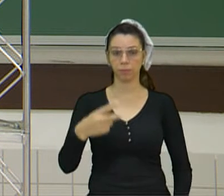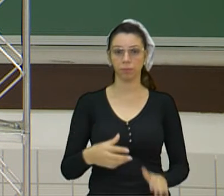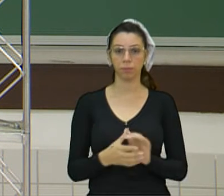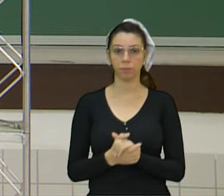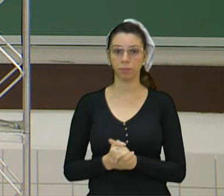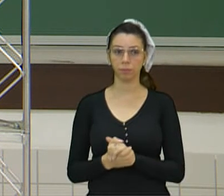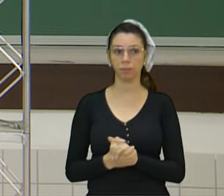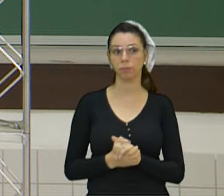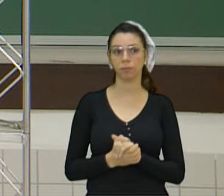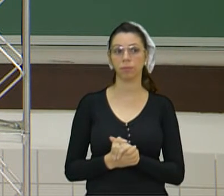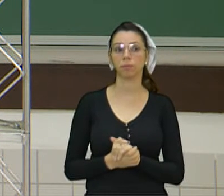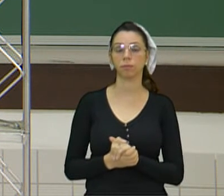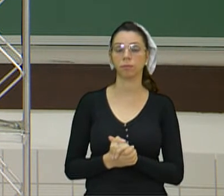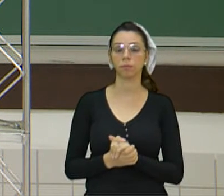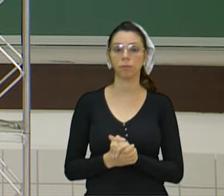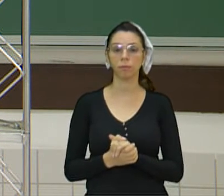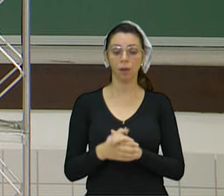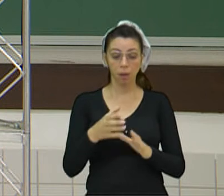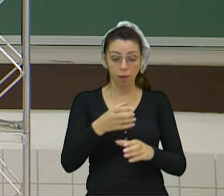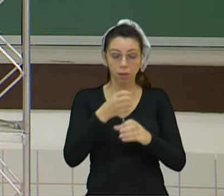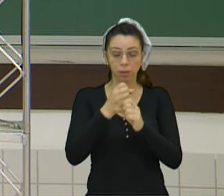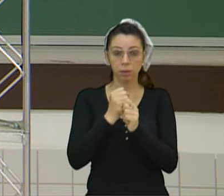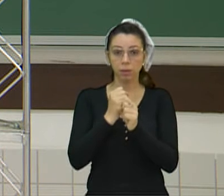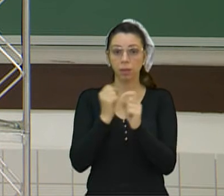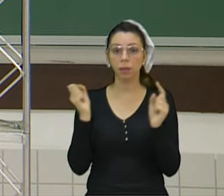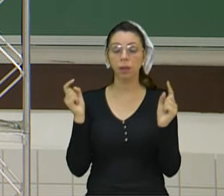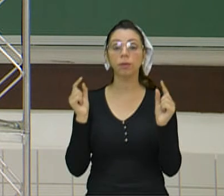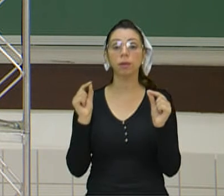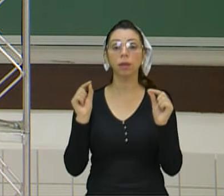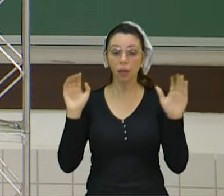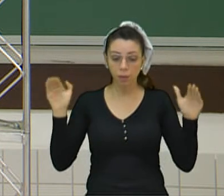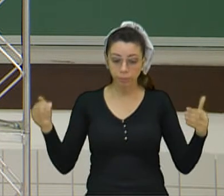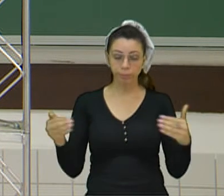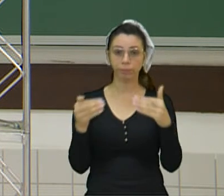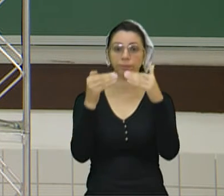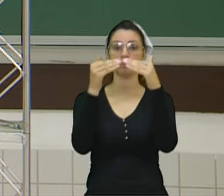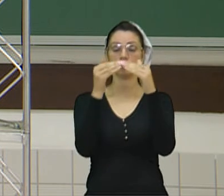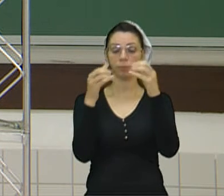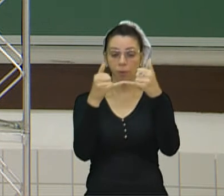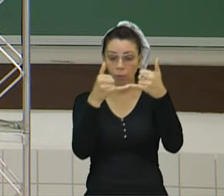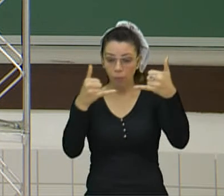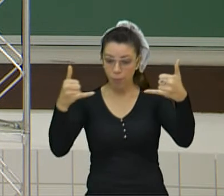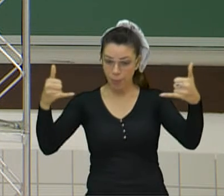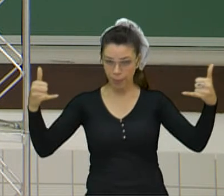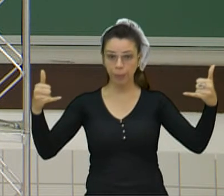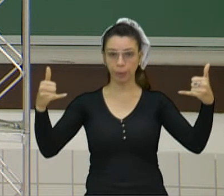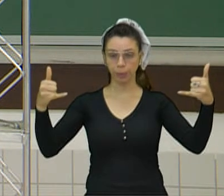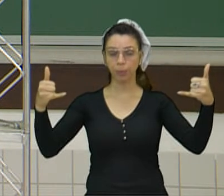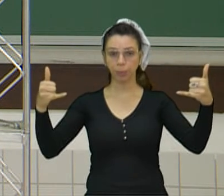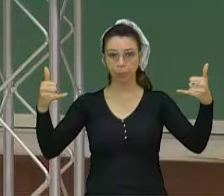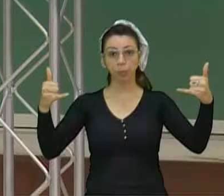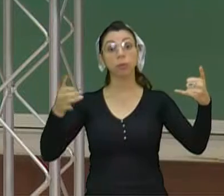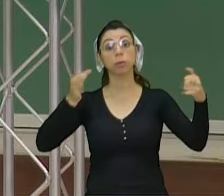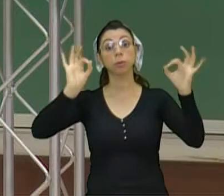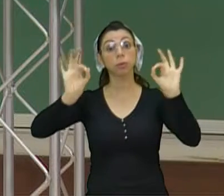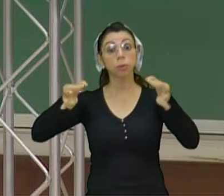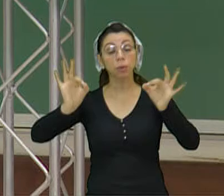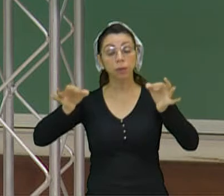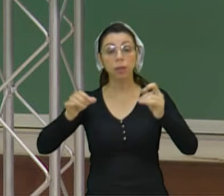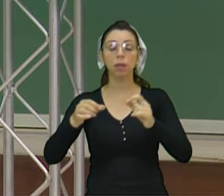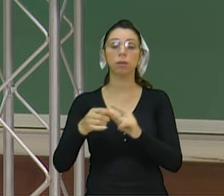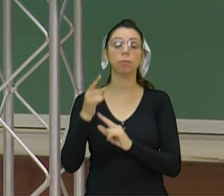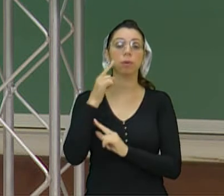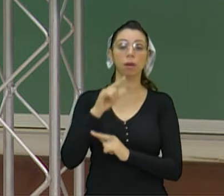é diretamente proporcional ao comprimento do material. Essa também está correta. Nós vimos, né, que o L,